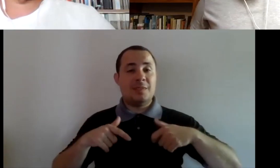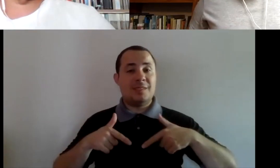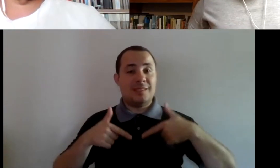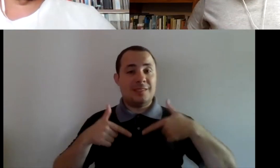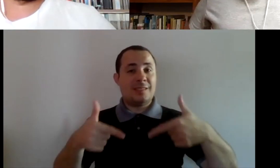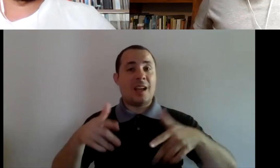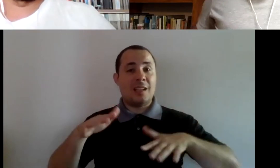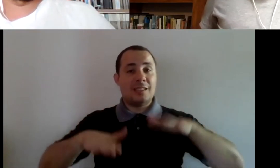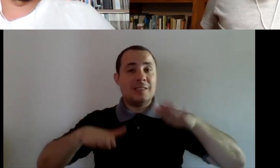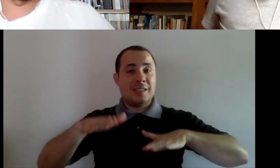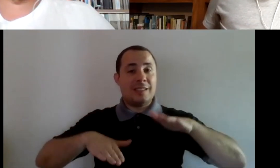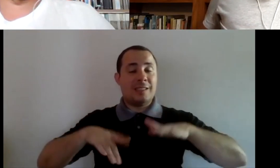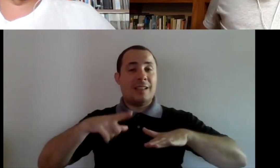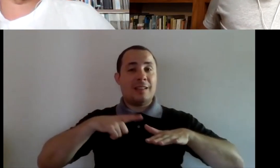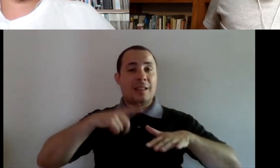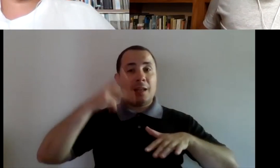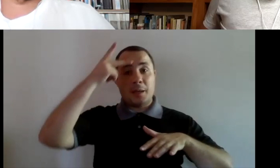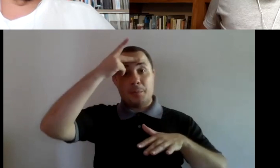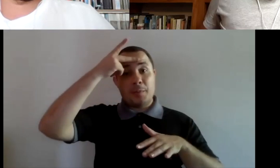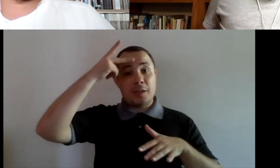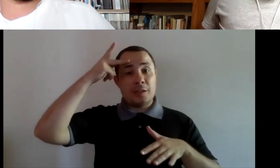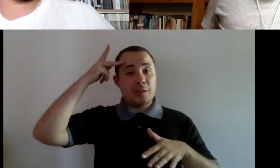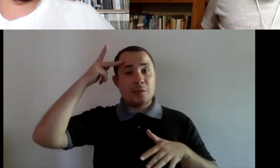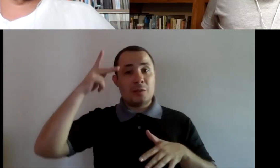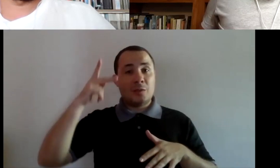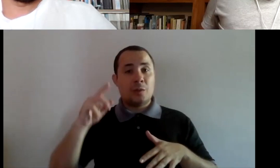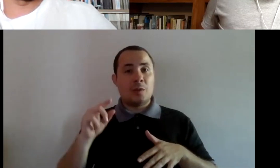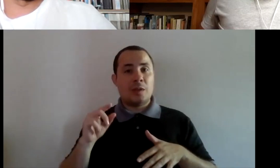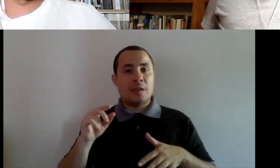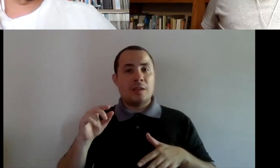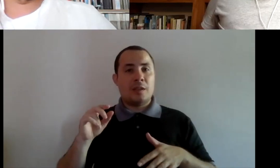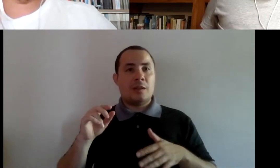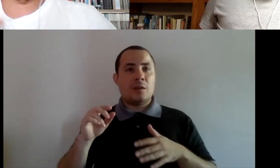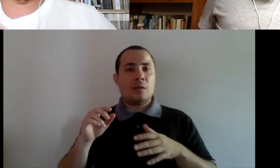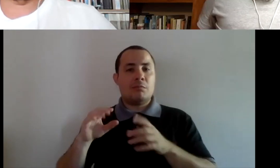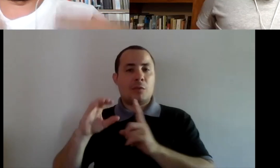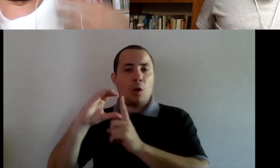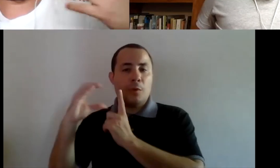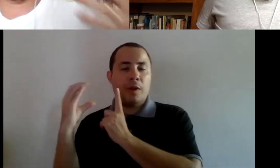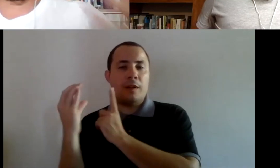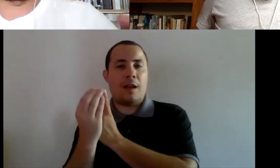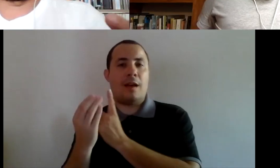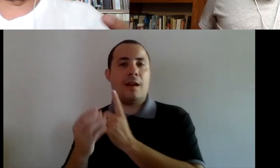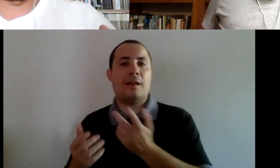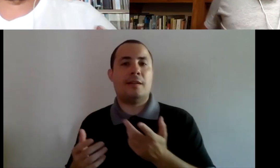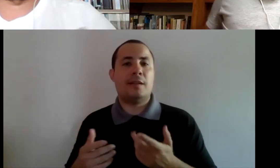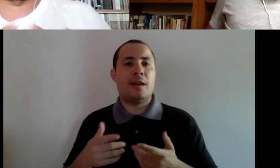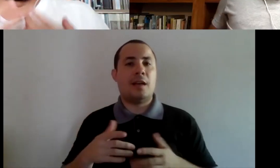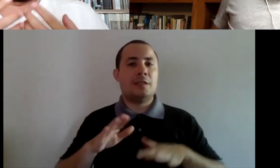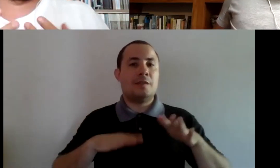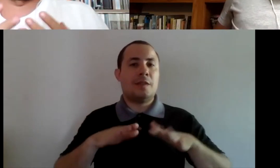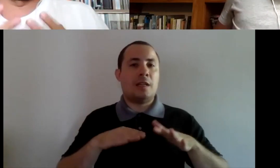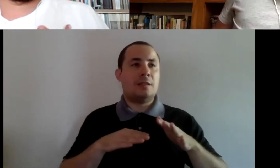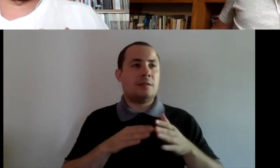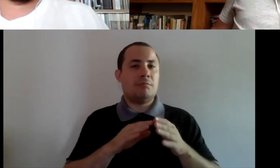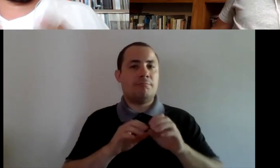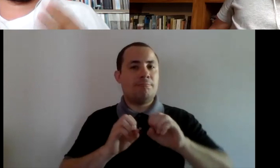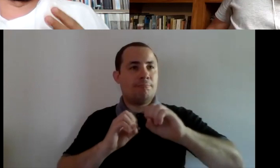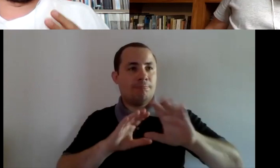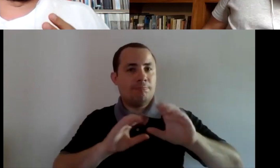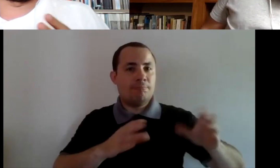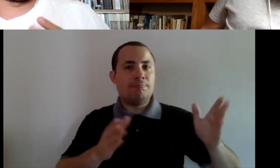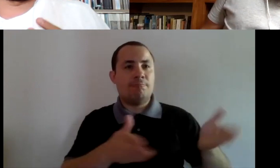fica sabendo de iniciativas, por exemplo, de bibliotecas comunitárias, programas de formação de leitor que são feitos de um